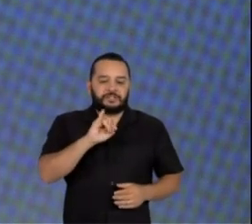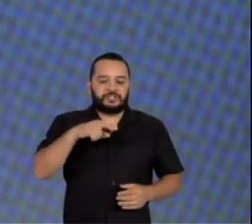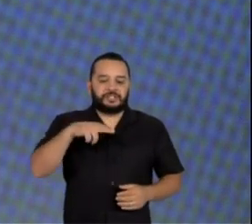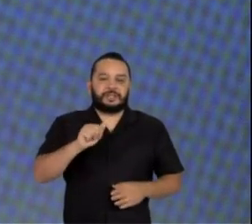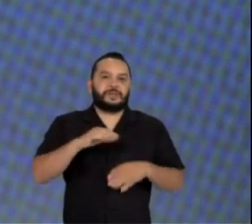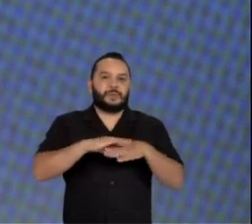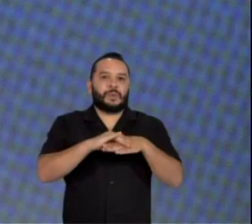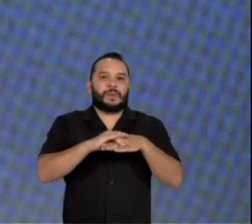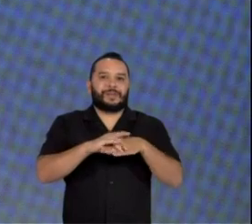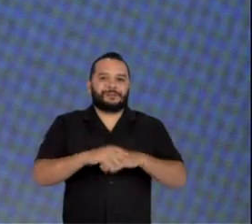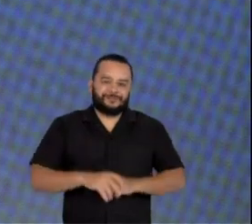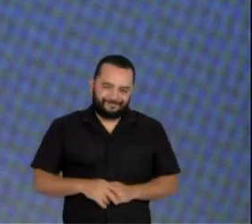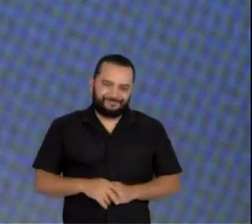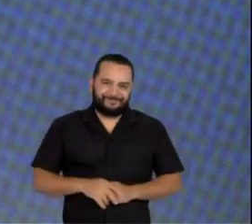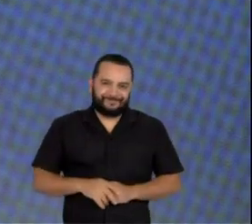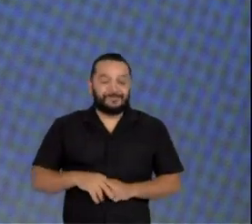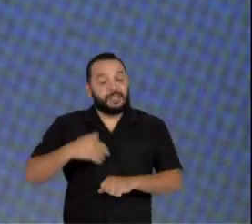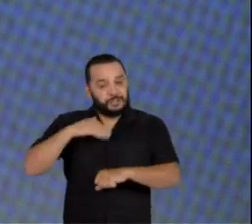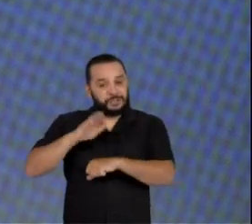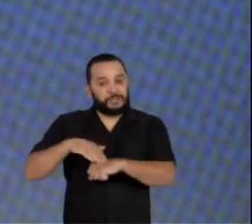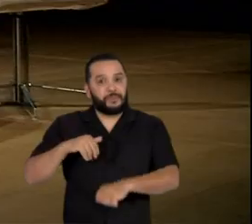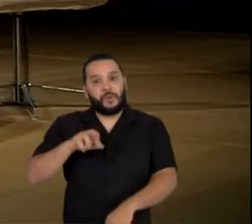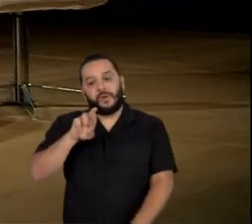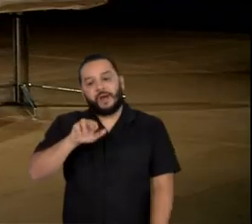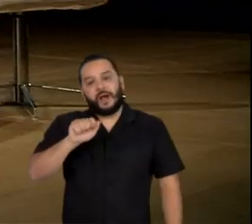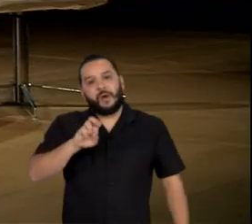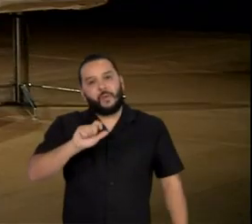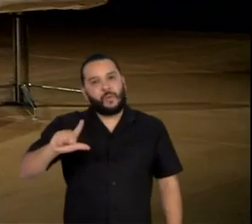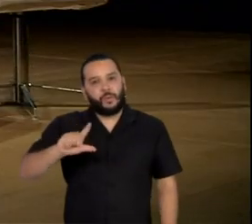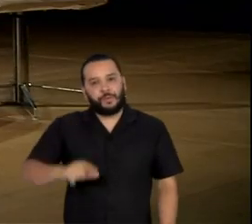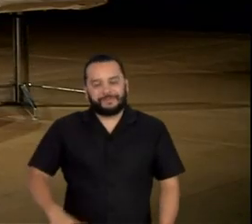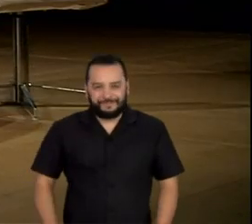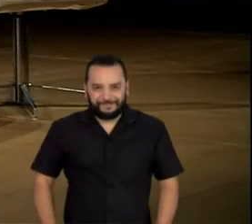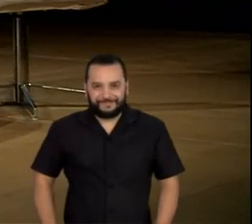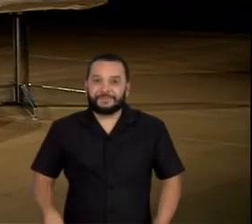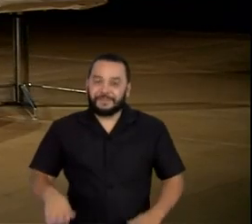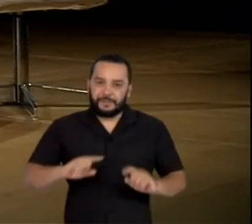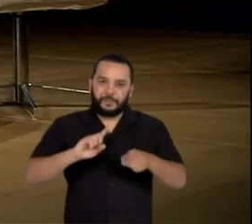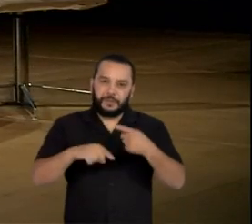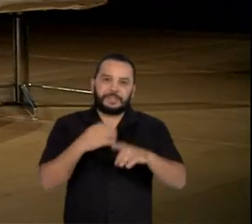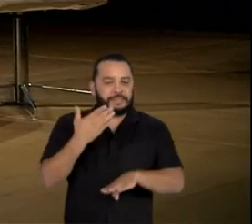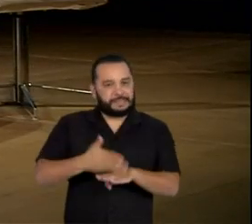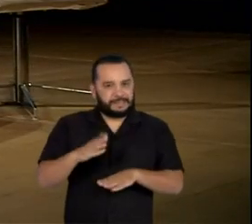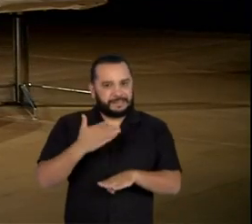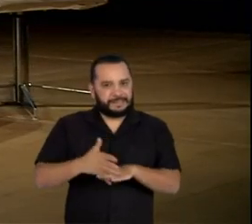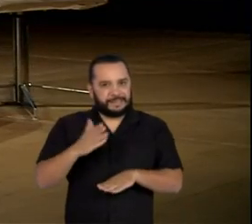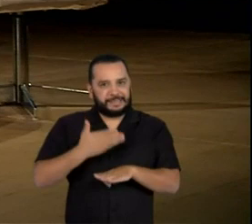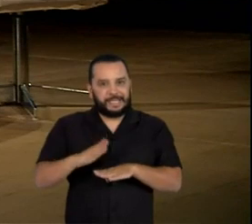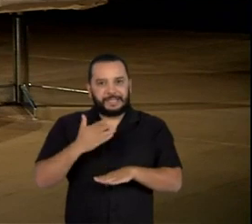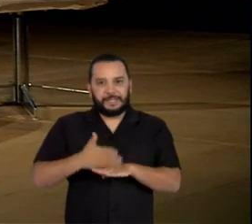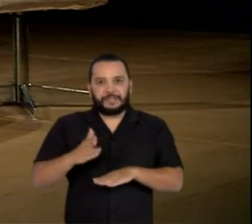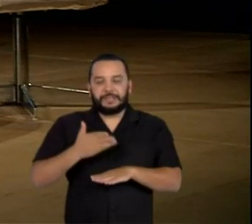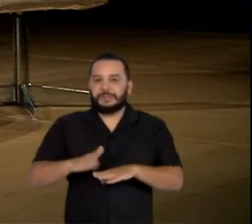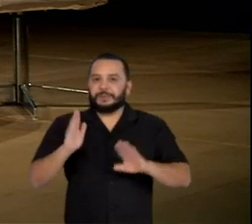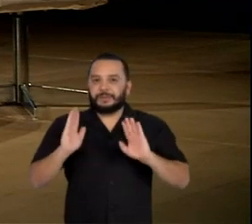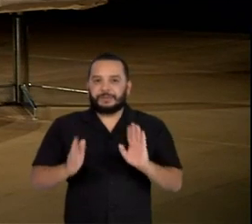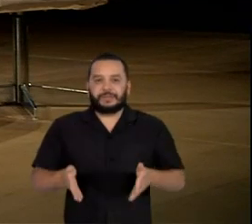ele chamou o Raul para fazer. E os ensaios, como você bem sabe, foram